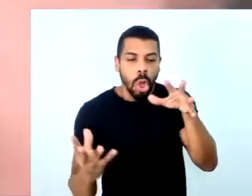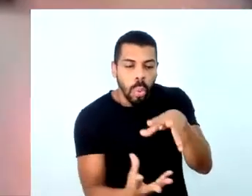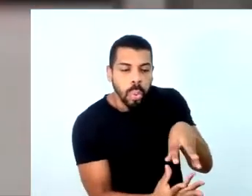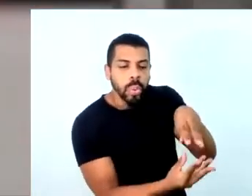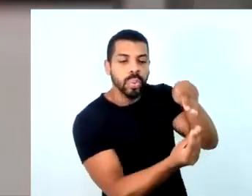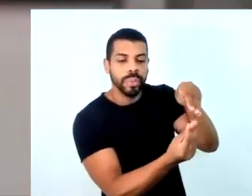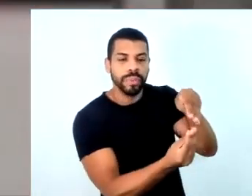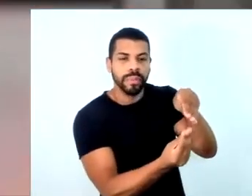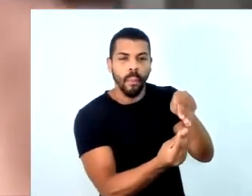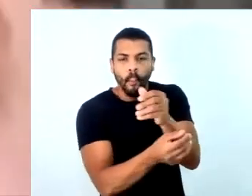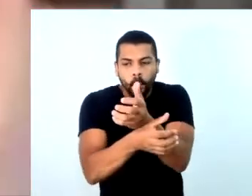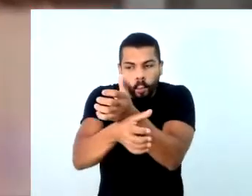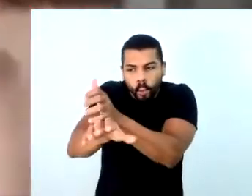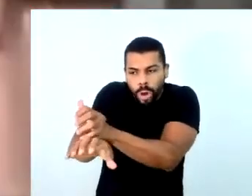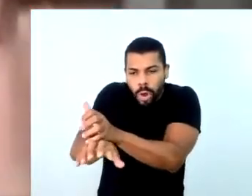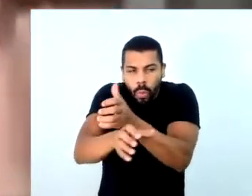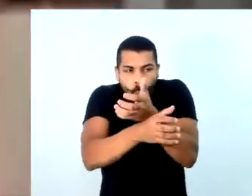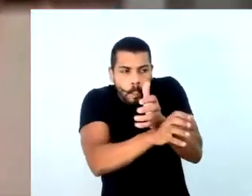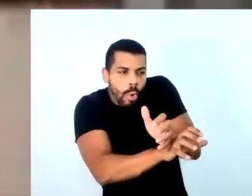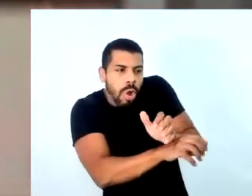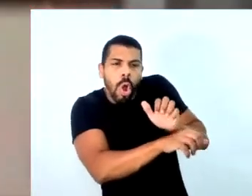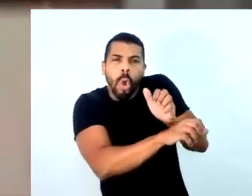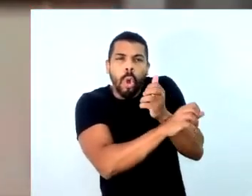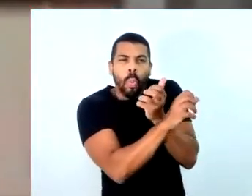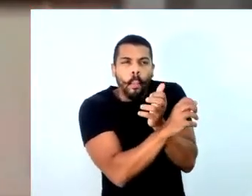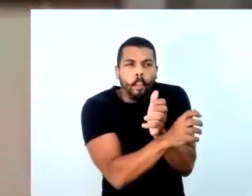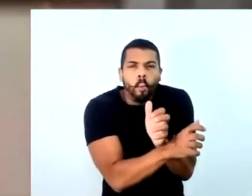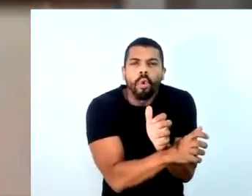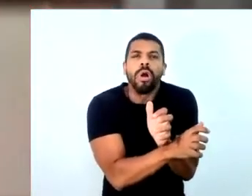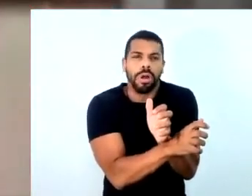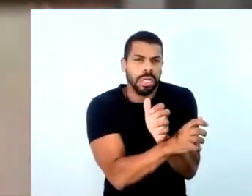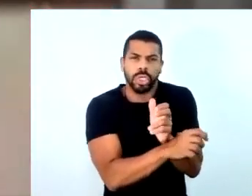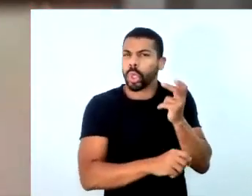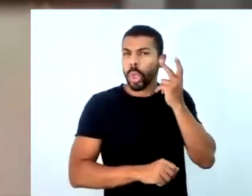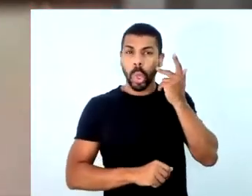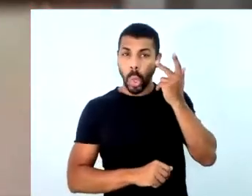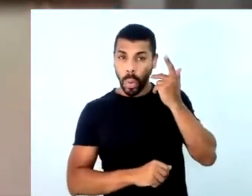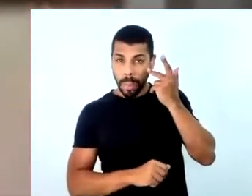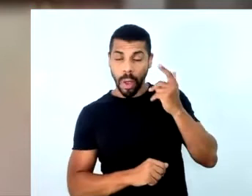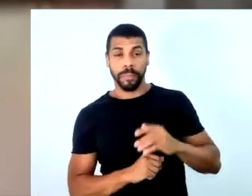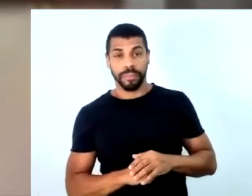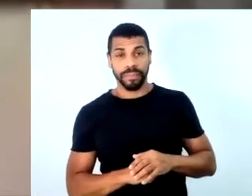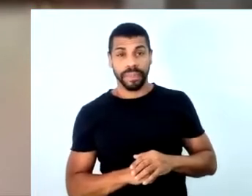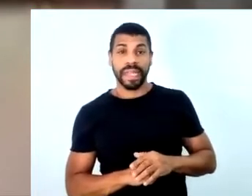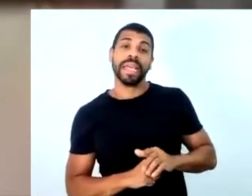não eram fantasmas foram filmados seco, como se fosse uma filmagem normal.